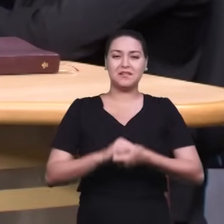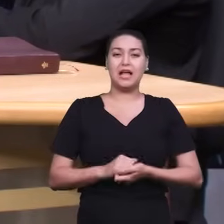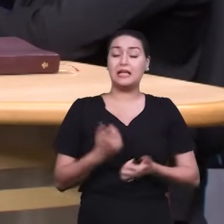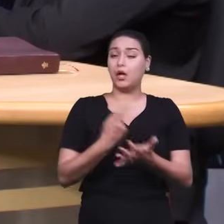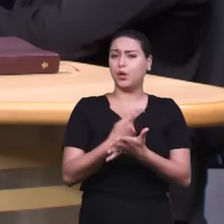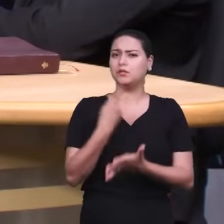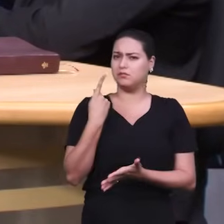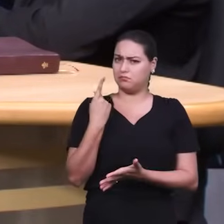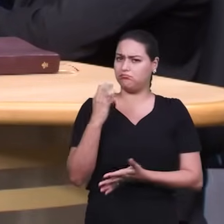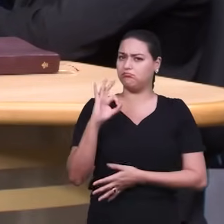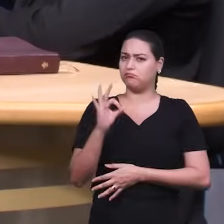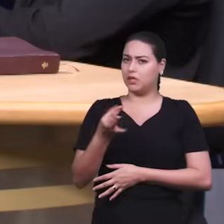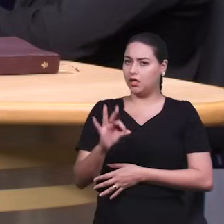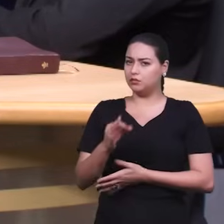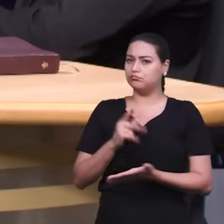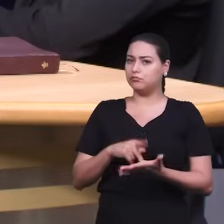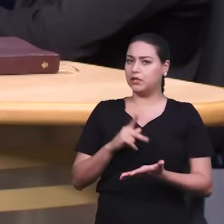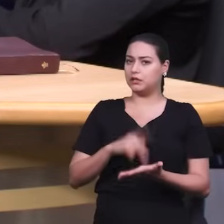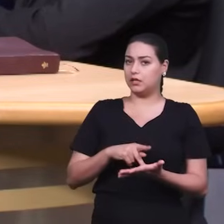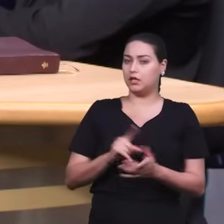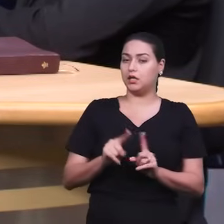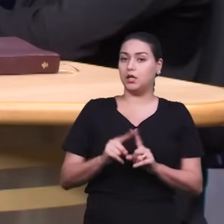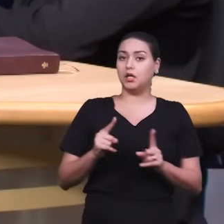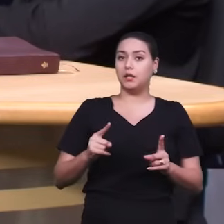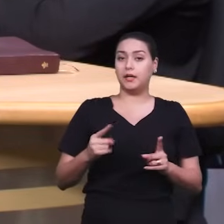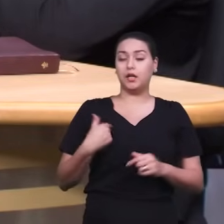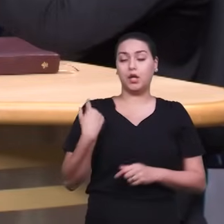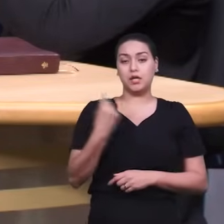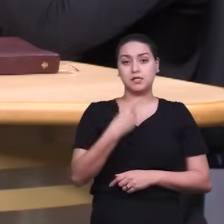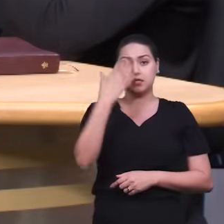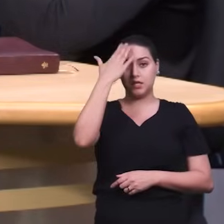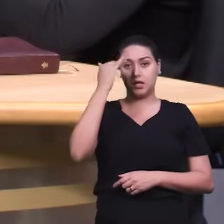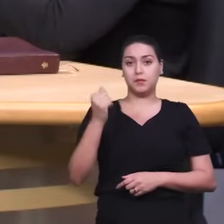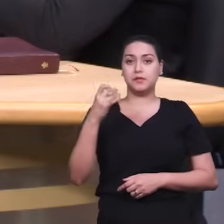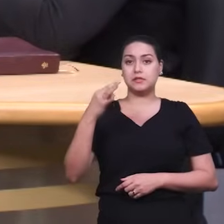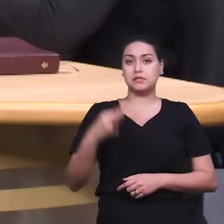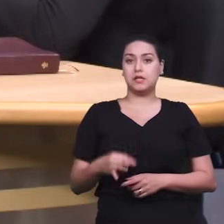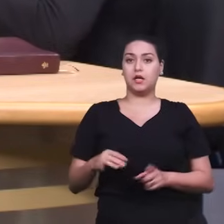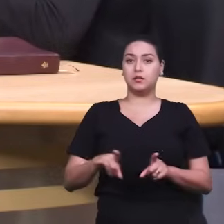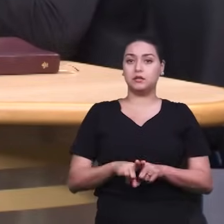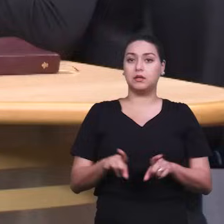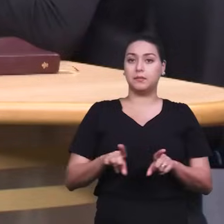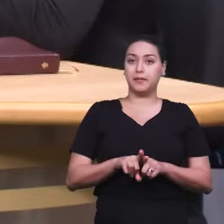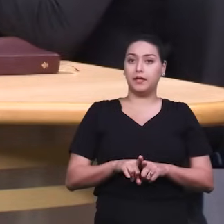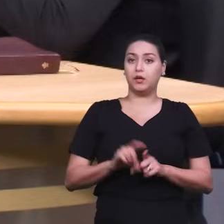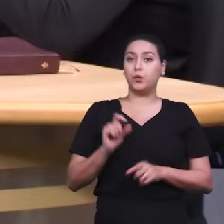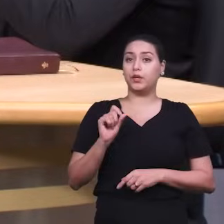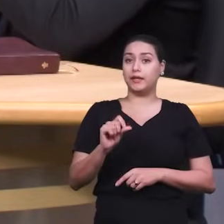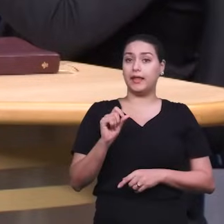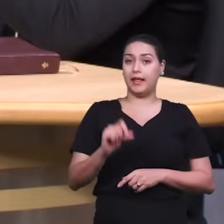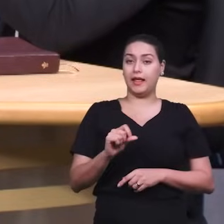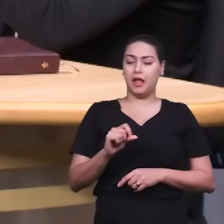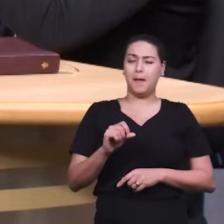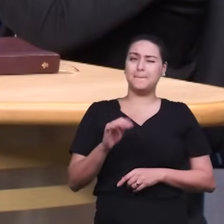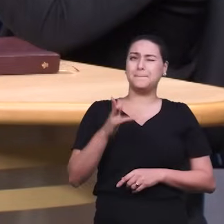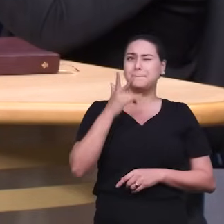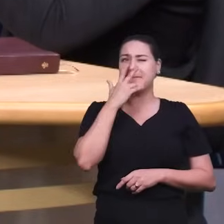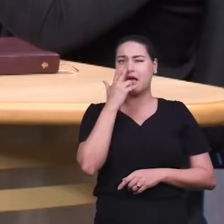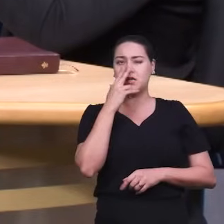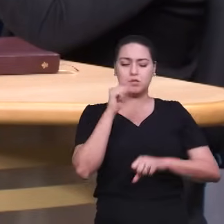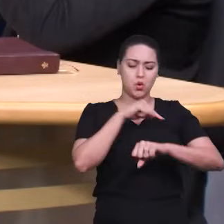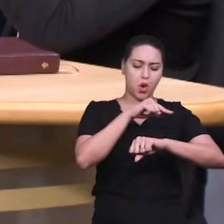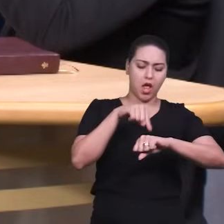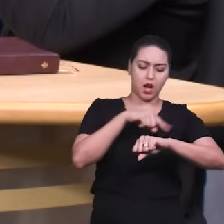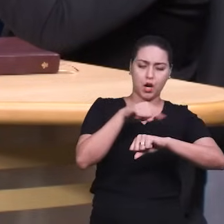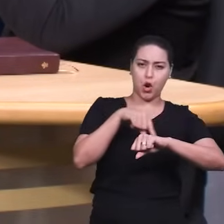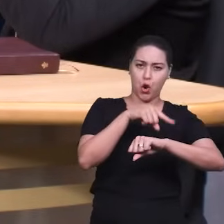que, de fato, alguma coisa ocorreu. E nós sabemos também, sabe, pastor, que no nosso material genético existe